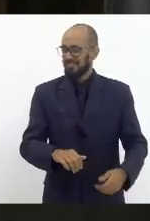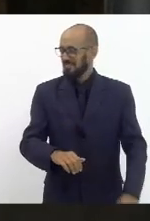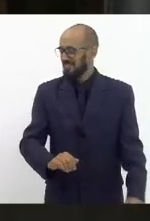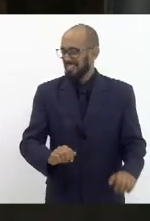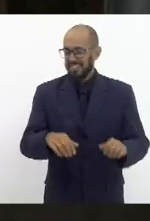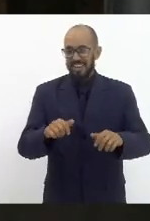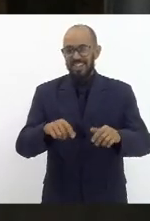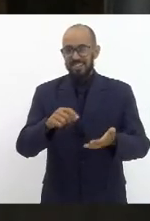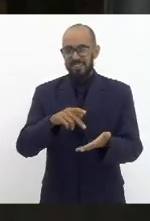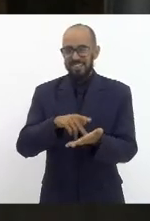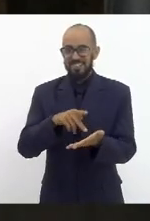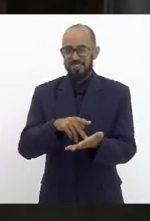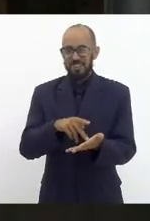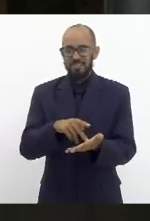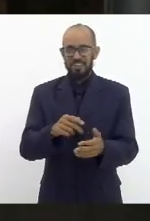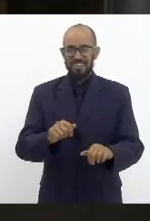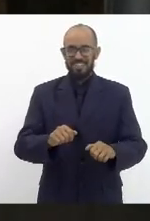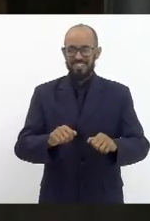fato,